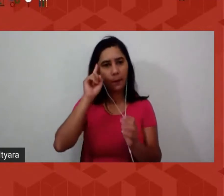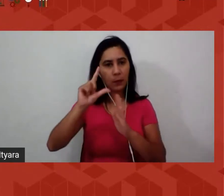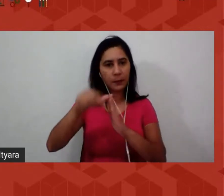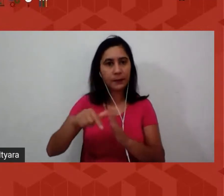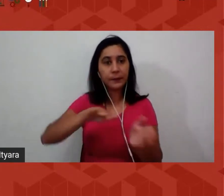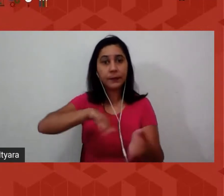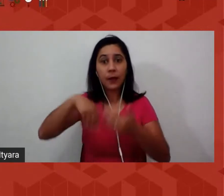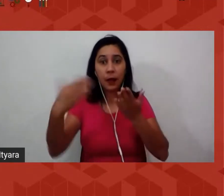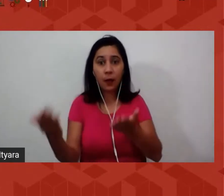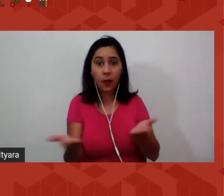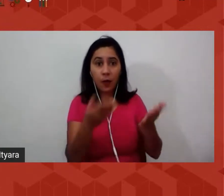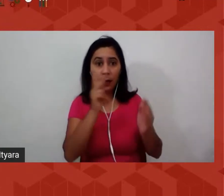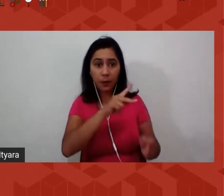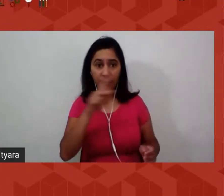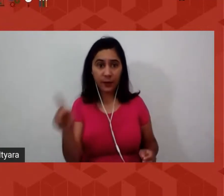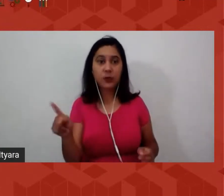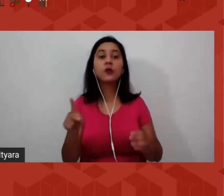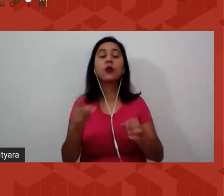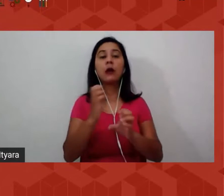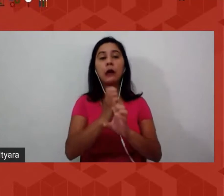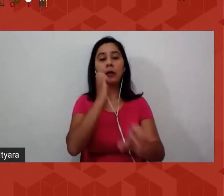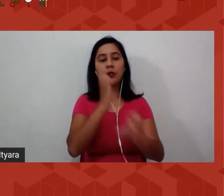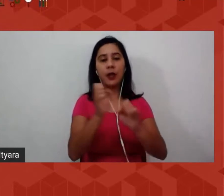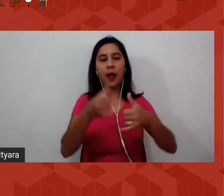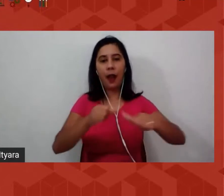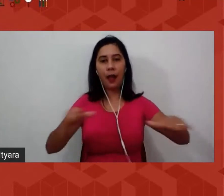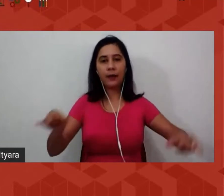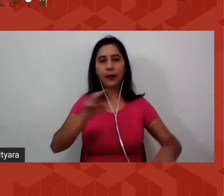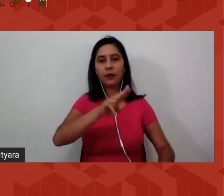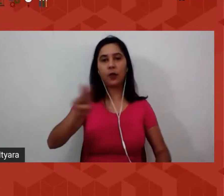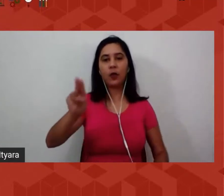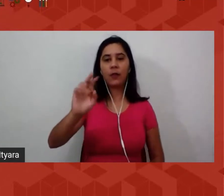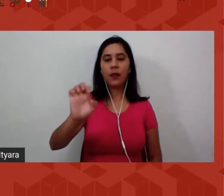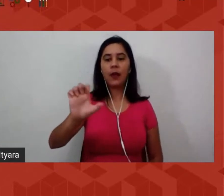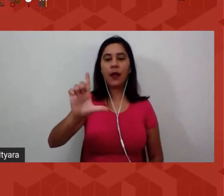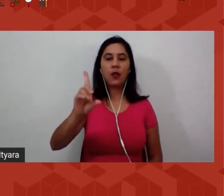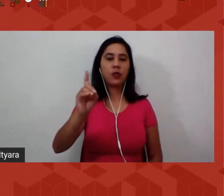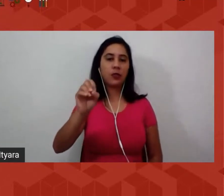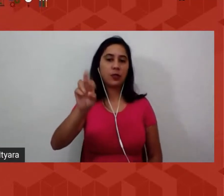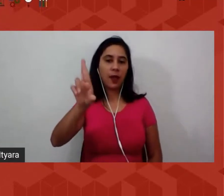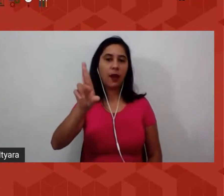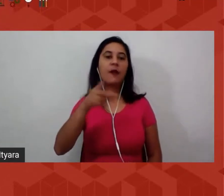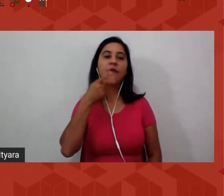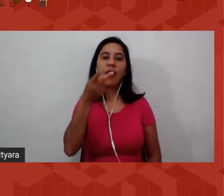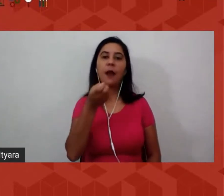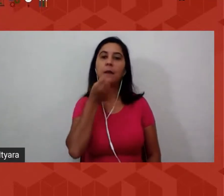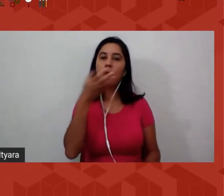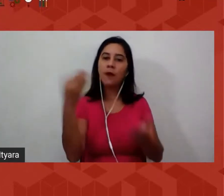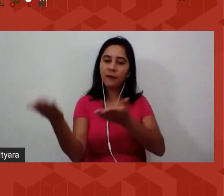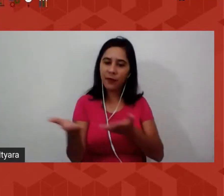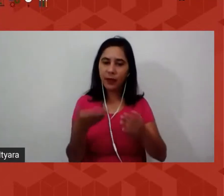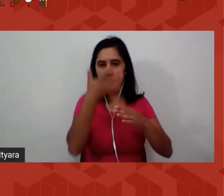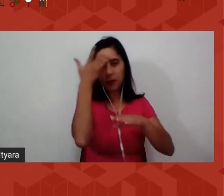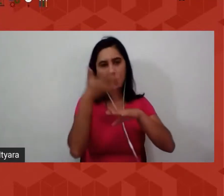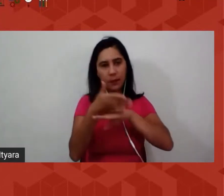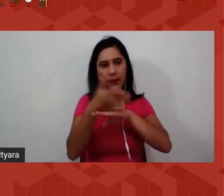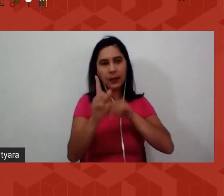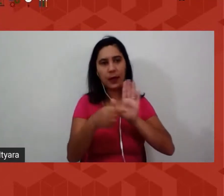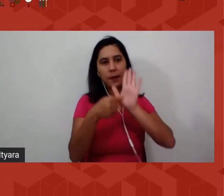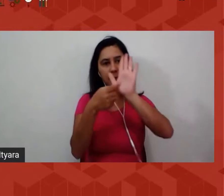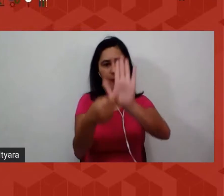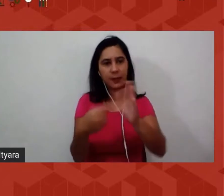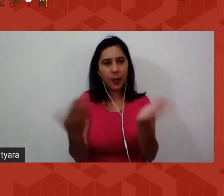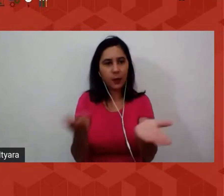professor do Departamento de Engenharia Elétrica da UFSCar, Helder Galete, para dar boas-vindas aos participantes e apresentar o evento desta